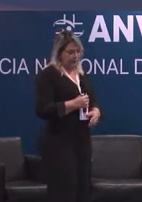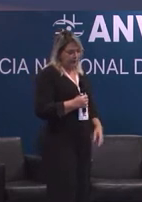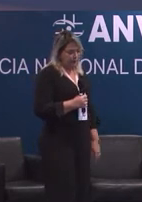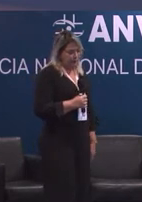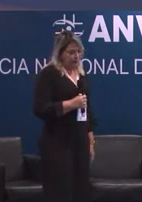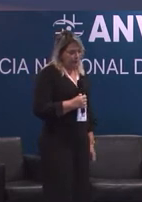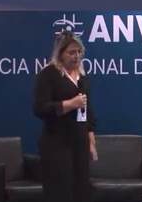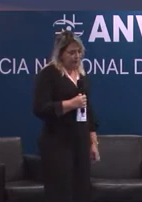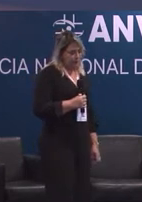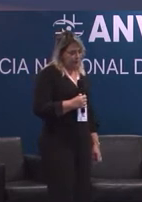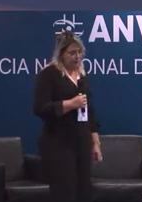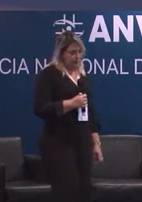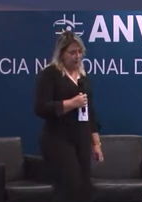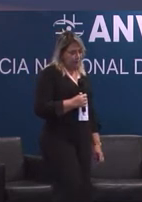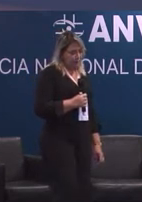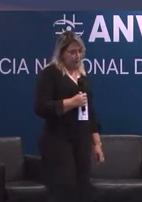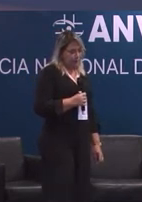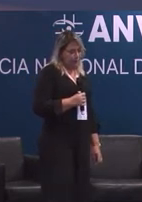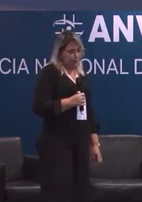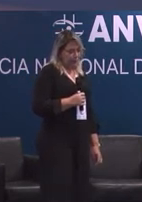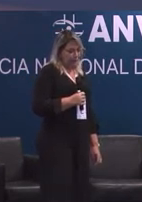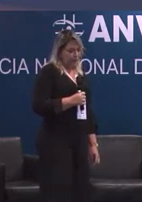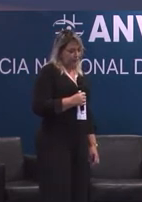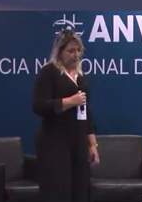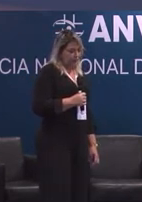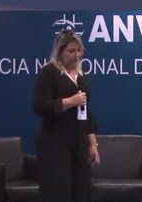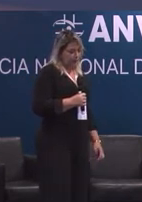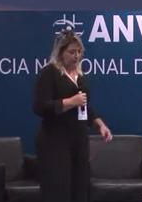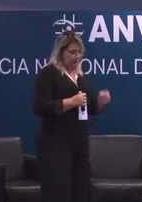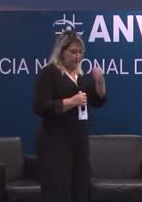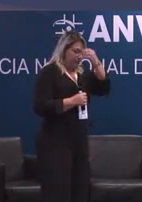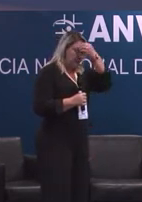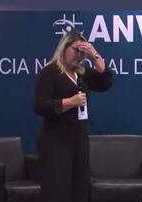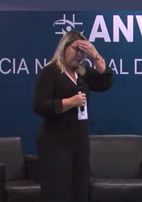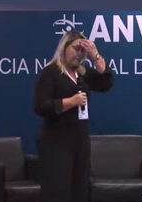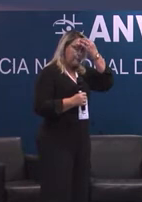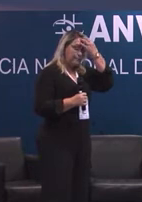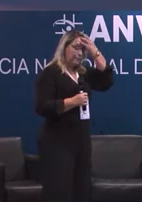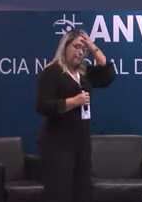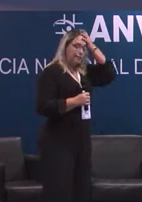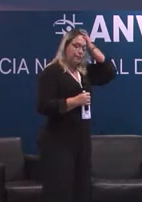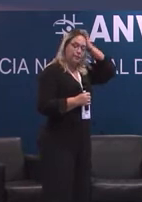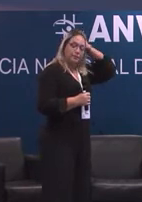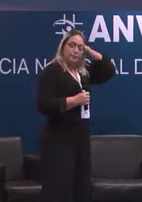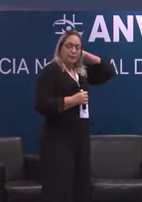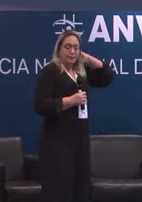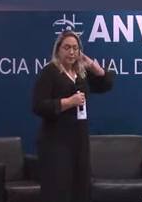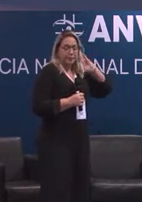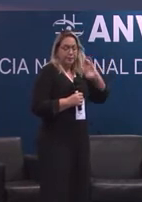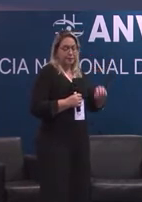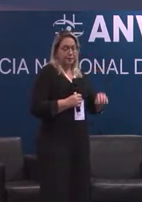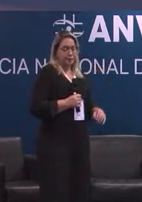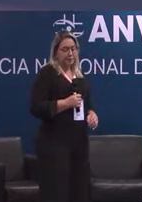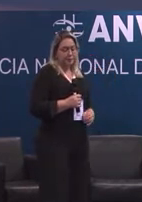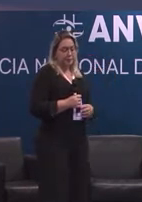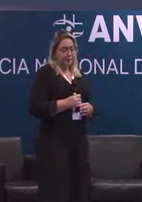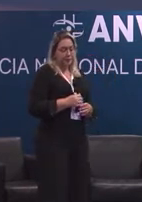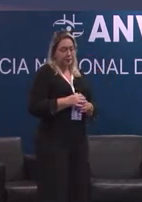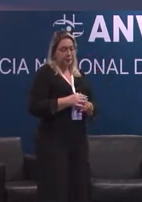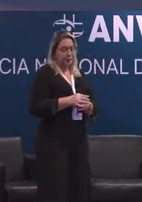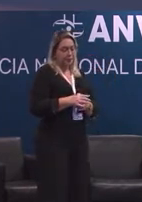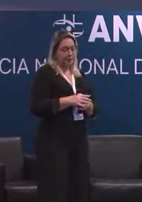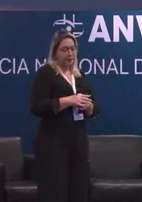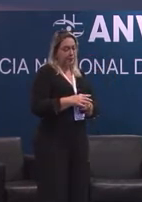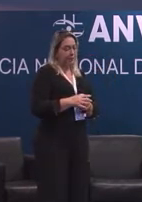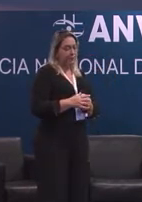atuação da vigilância sanitária, principalmente na identificação desse risco, na identificação, na categoria